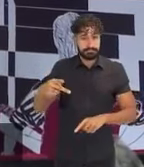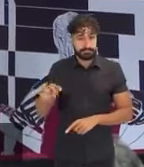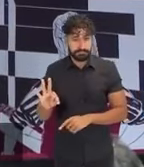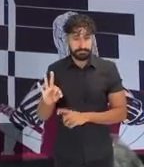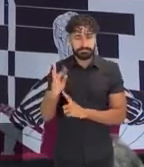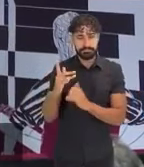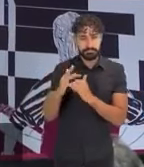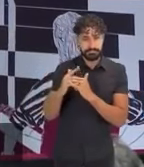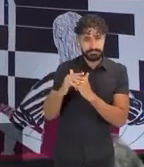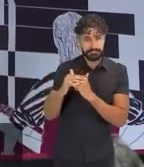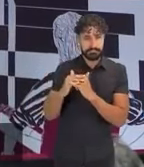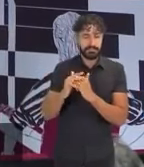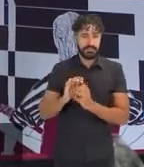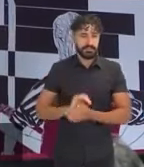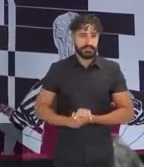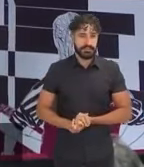YouTube.